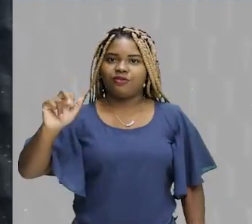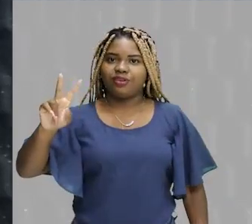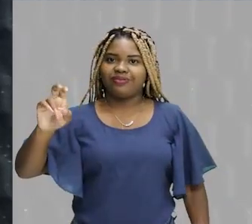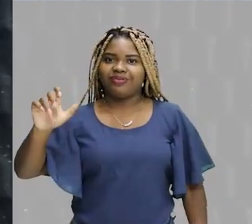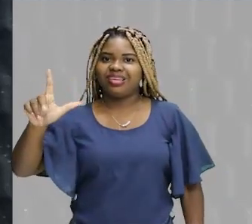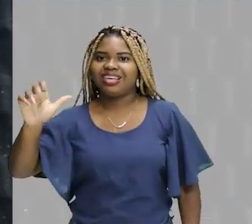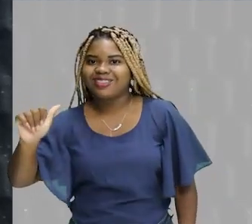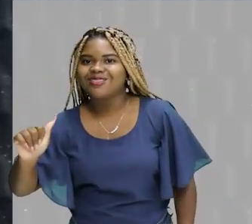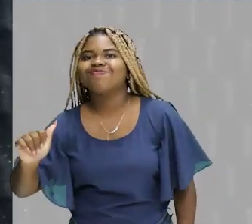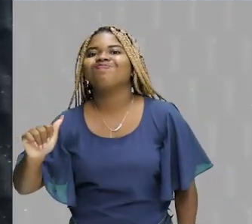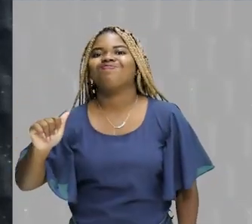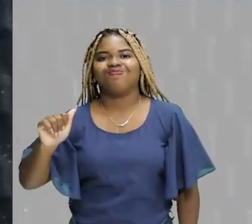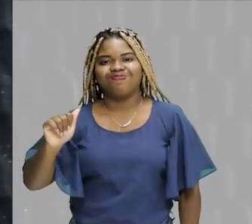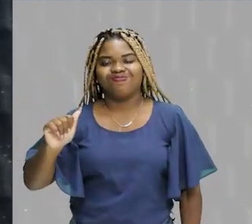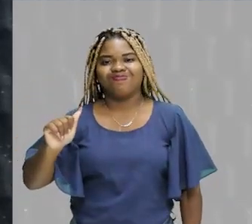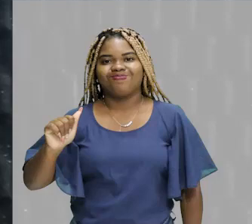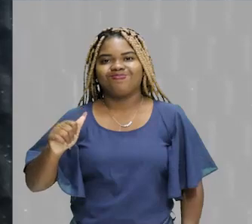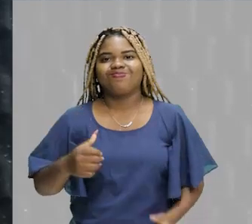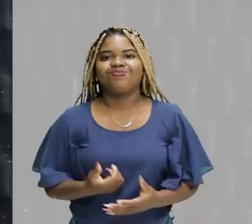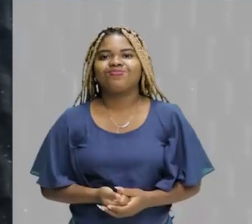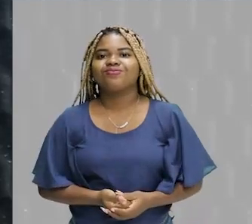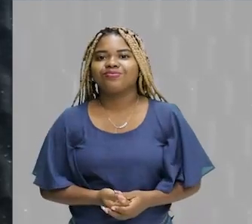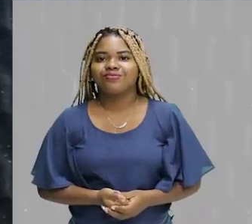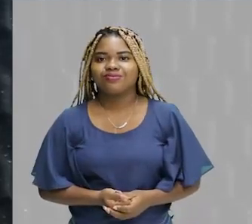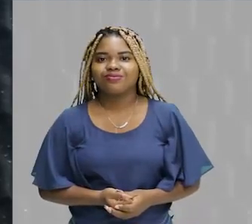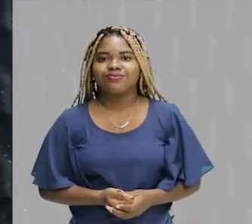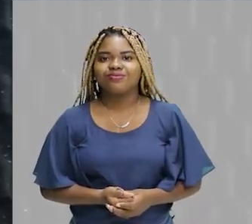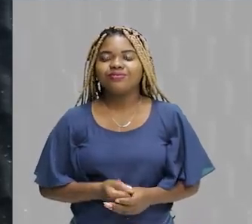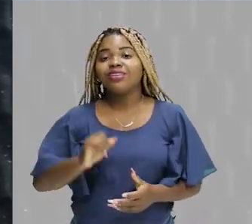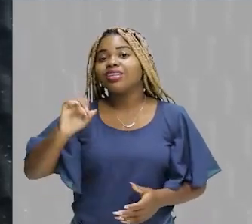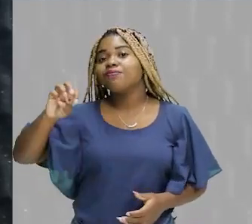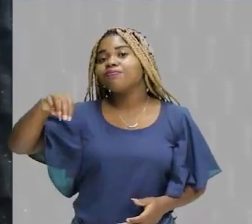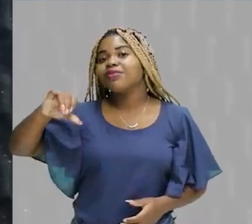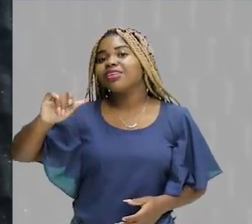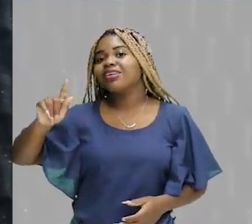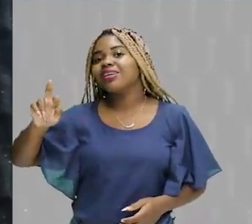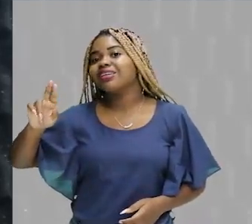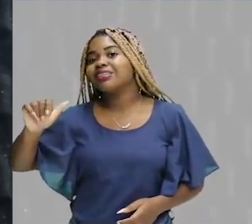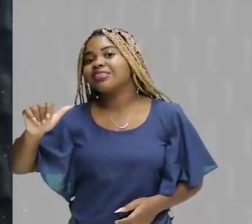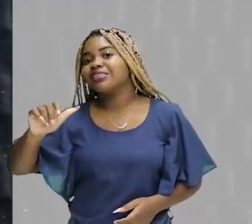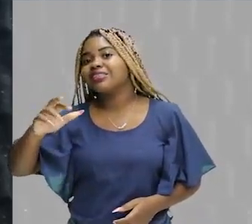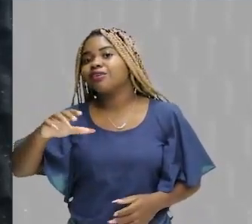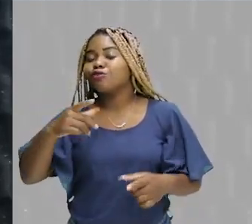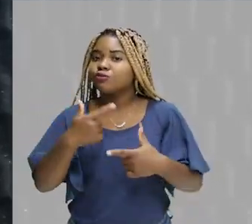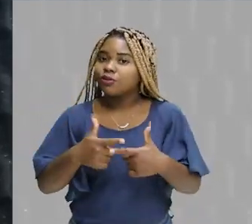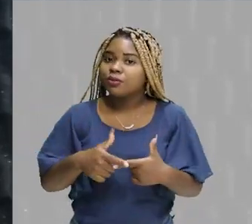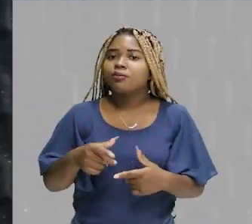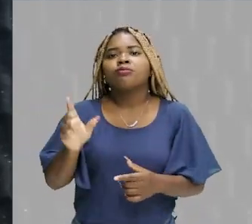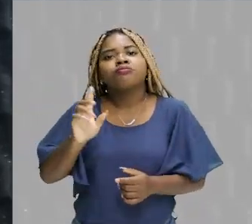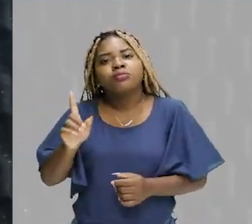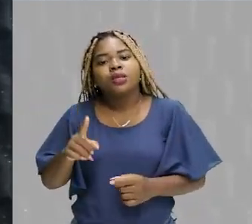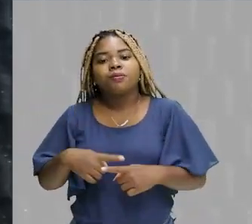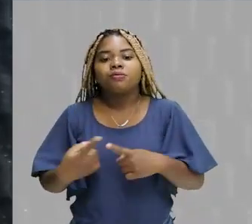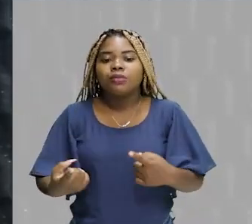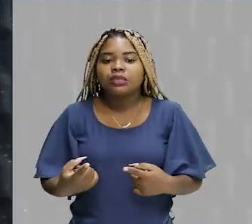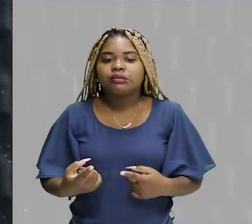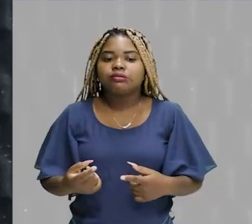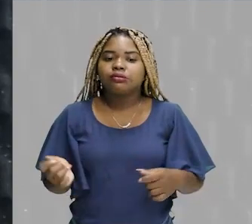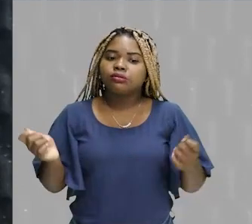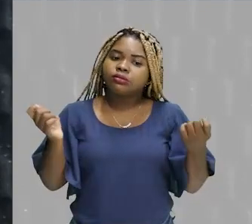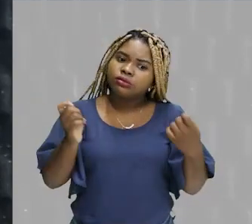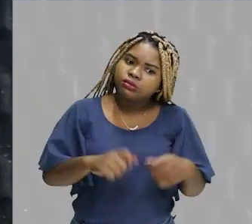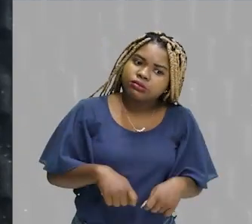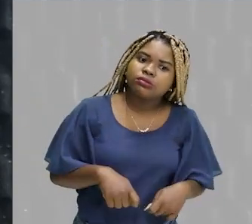imigração também. Não que a imigração seja um problema, ela não é um problema, mas ela causa determinadas situações